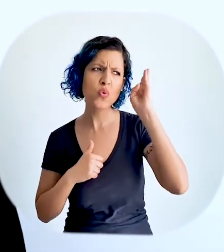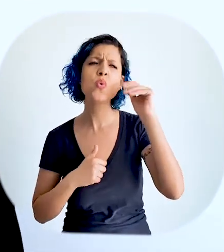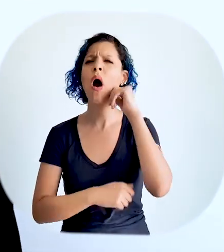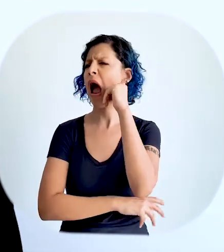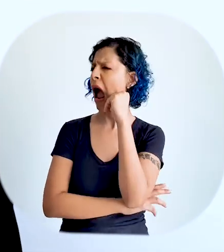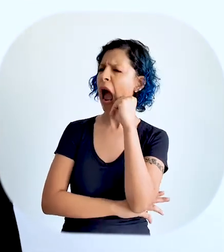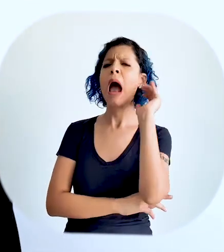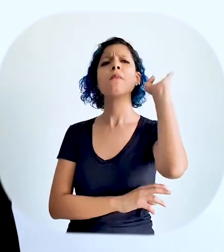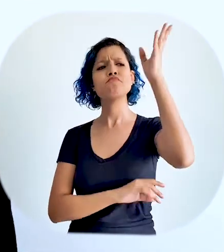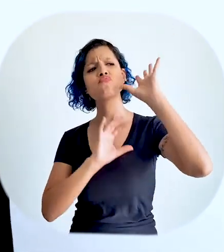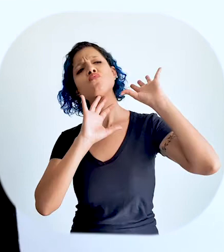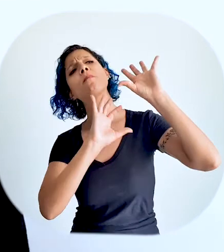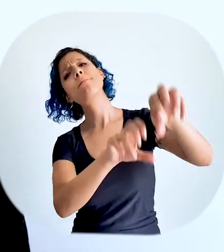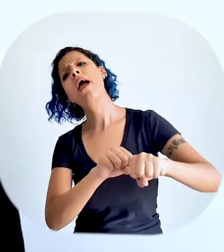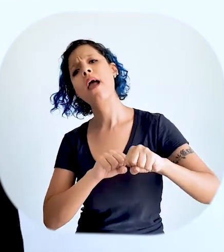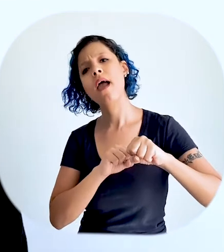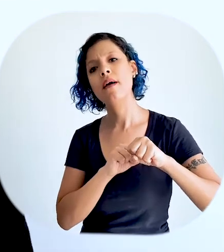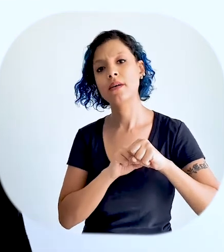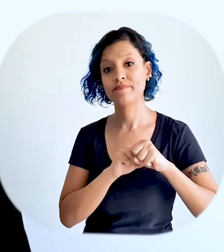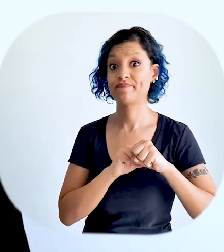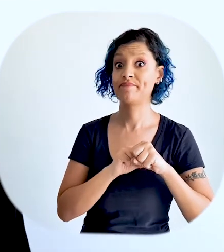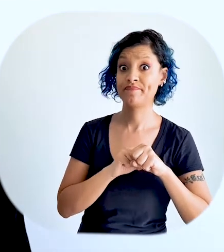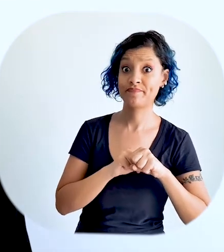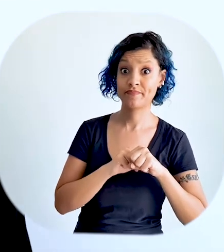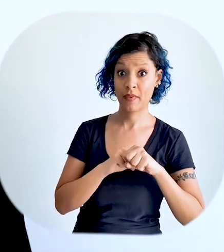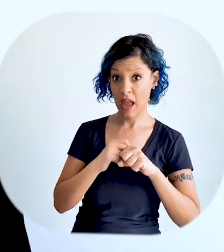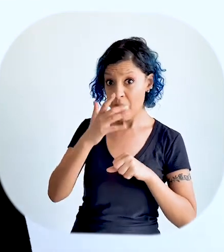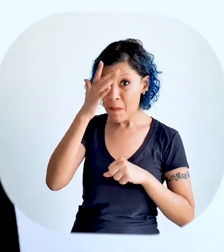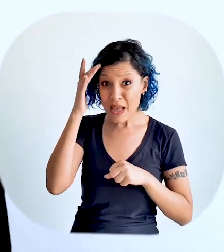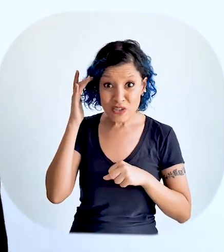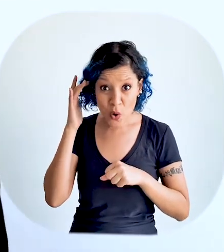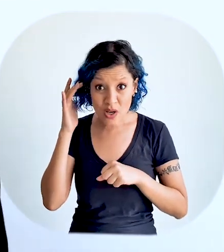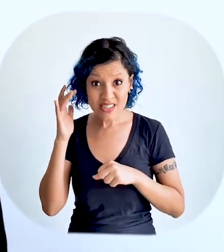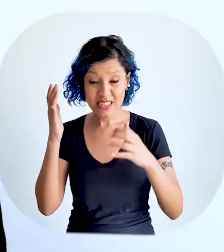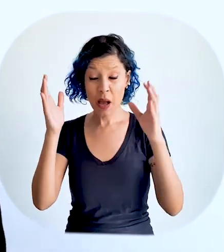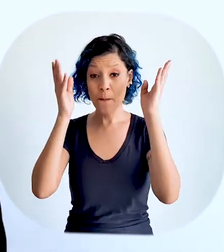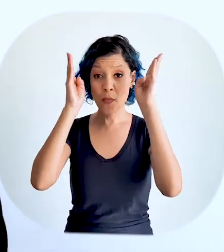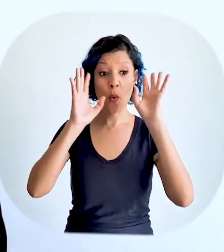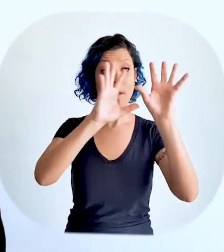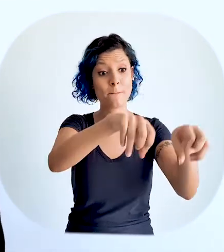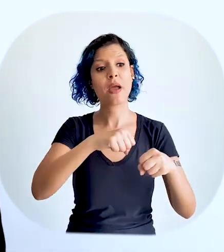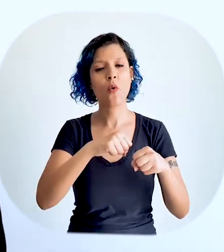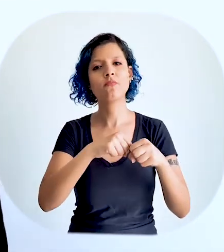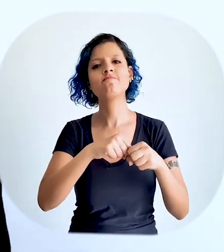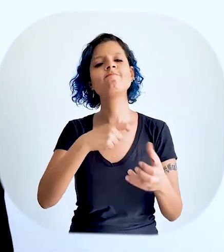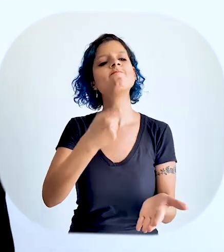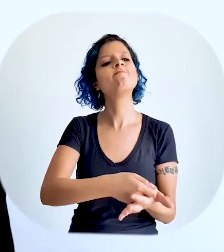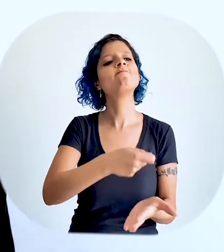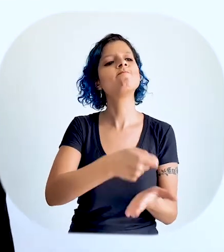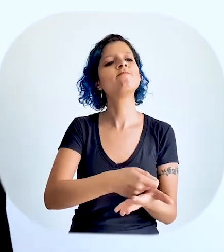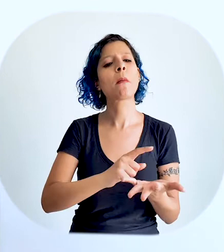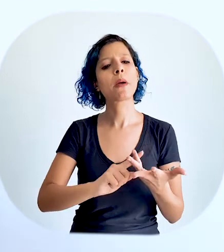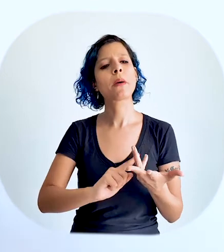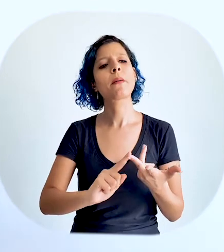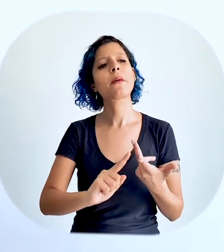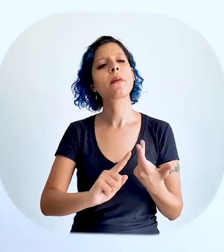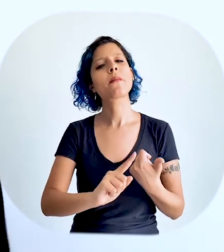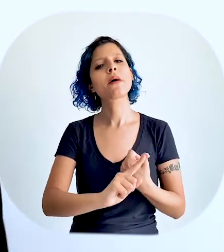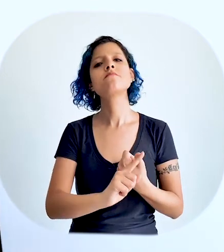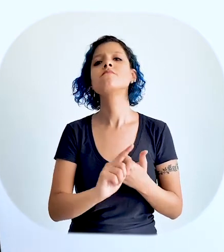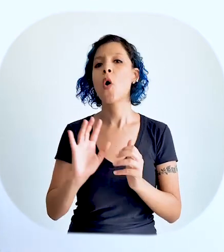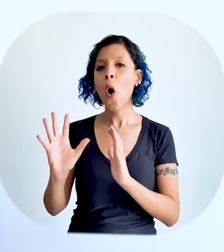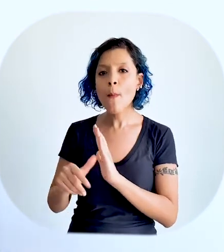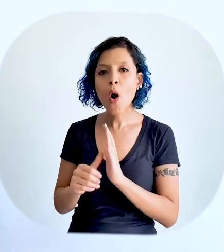Pega esse burro. Os moradores agarraram o burro e fizeram ele pagar por toda a comida que ele havia